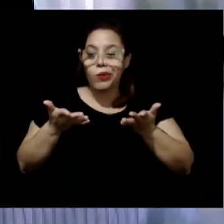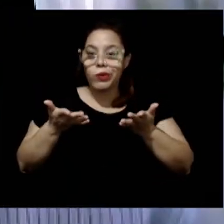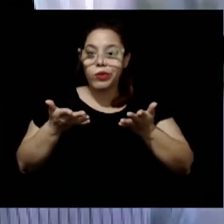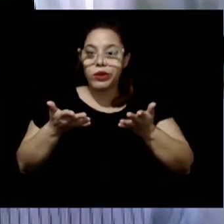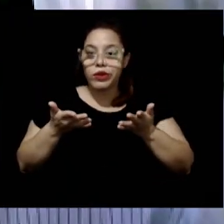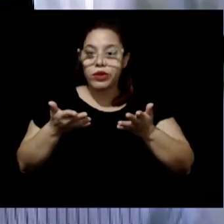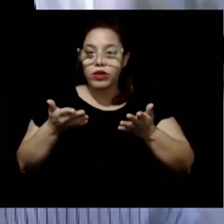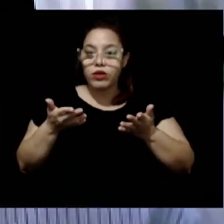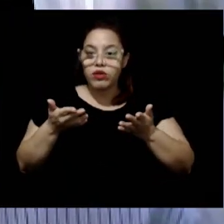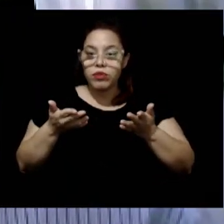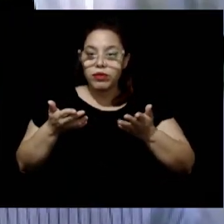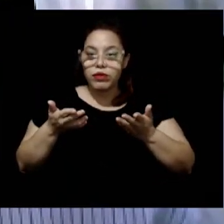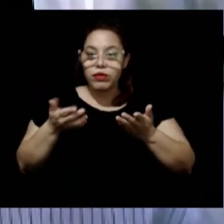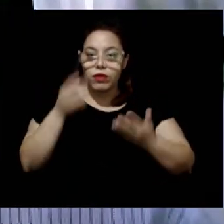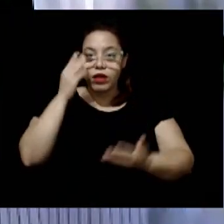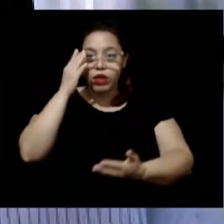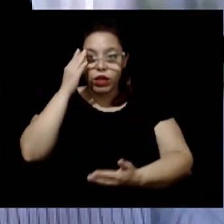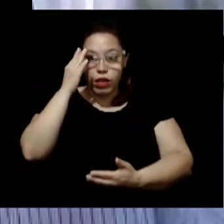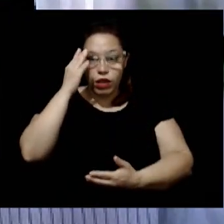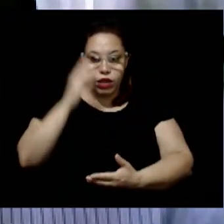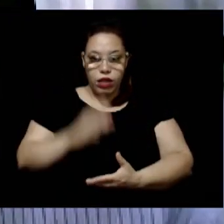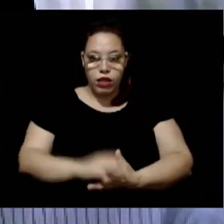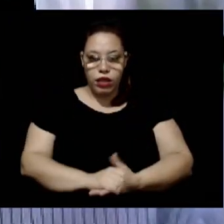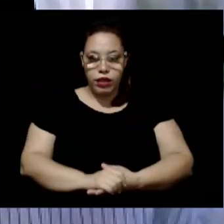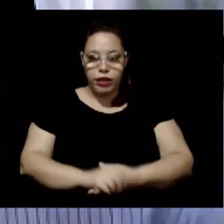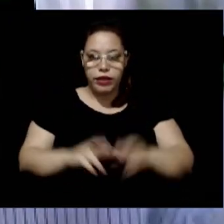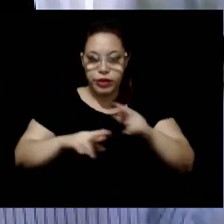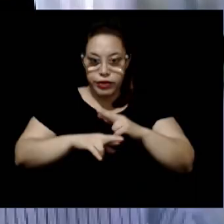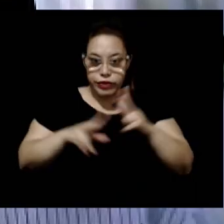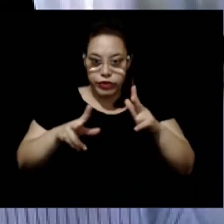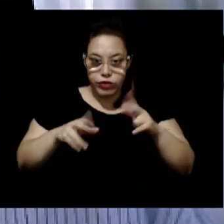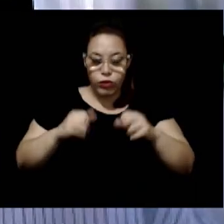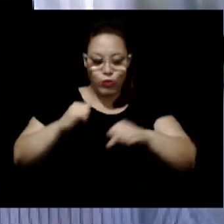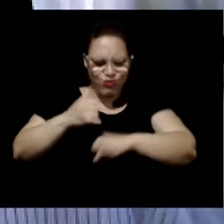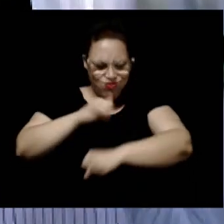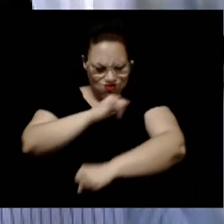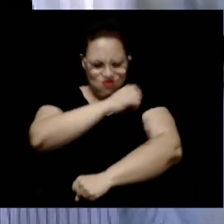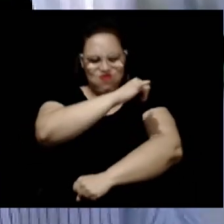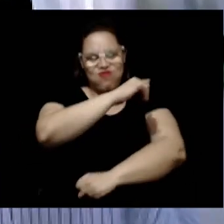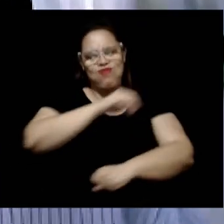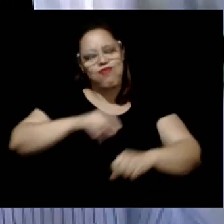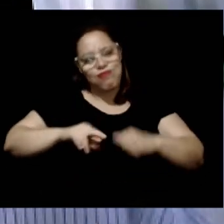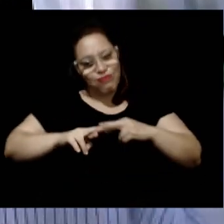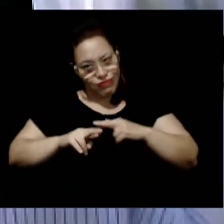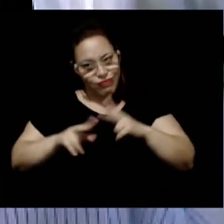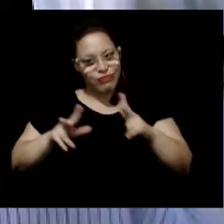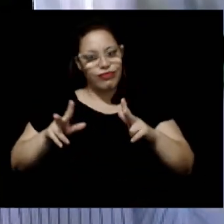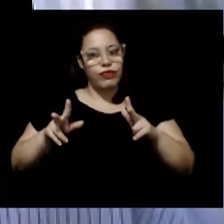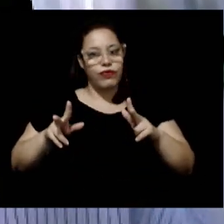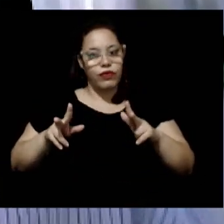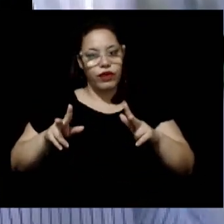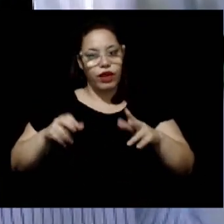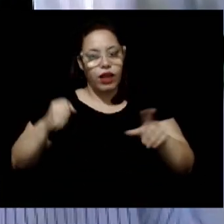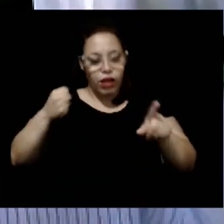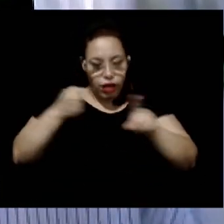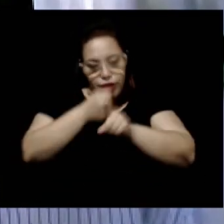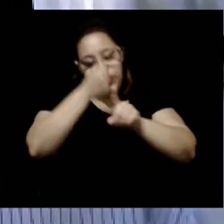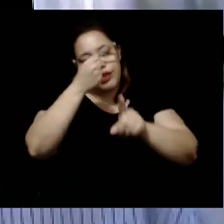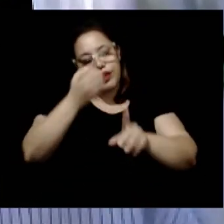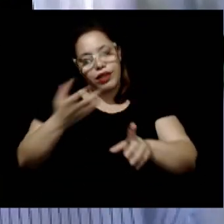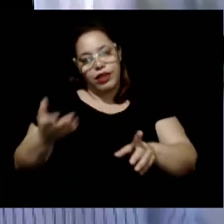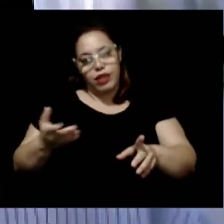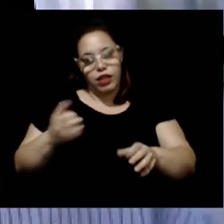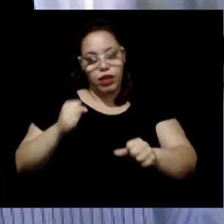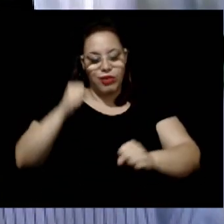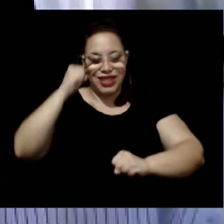A idade faz diferença, a obesidade faz diferença, não só pelo impacto mecânico, mas também a